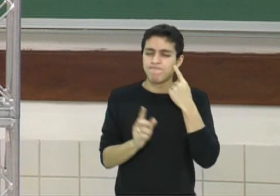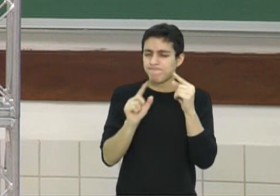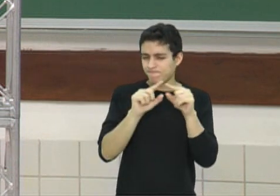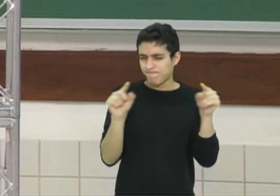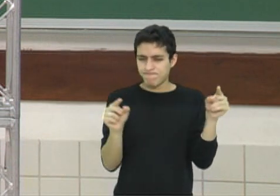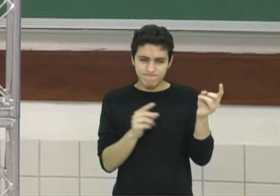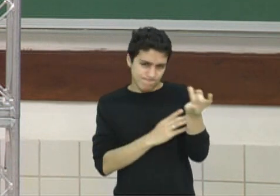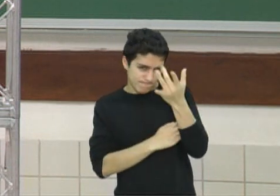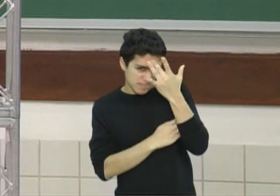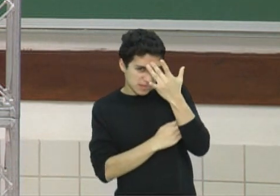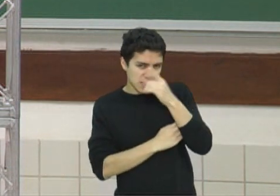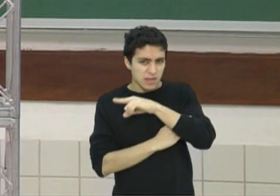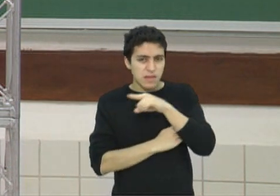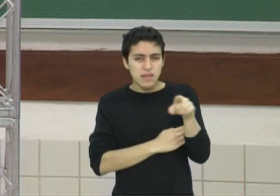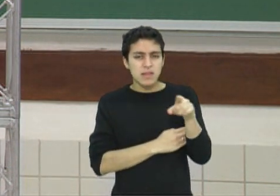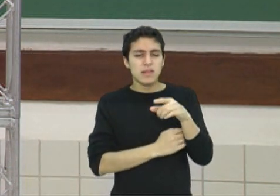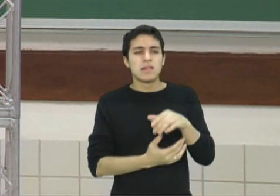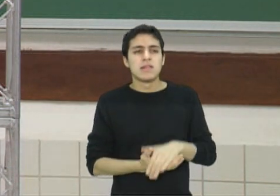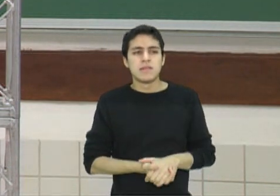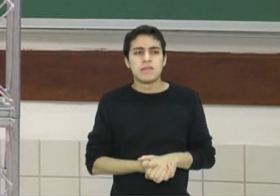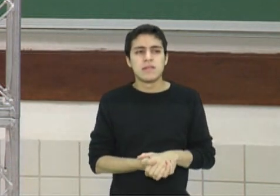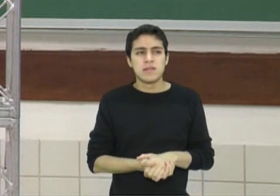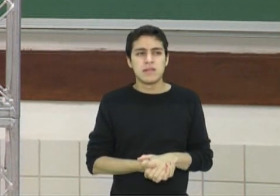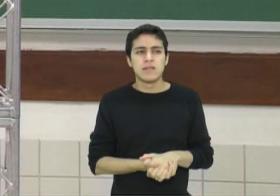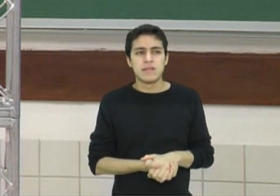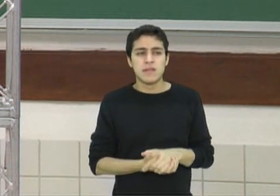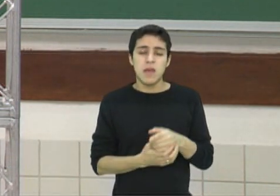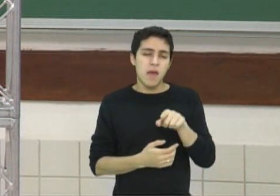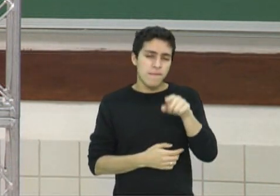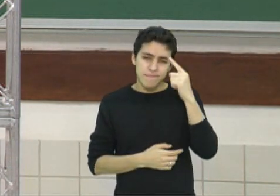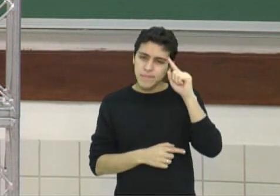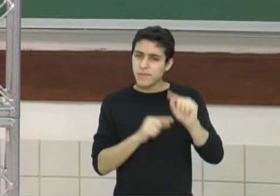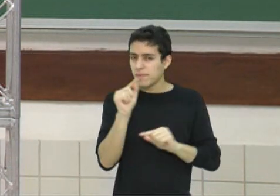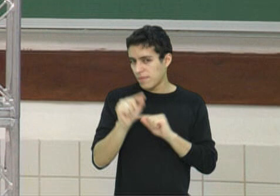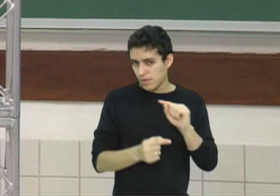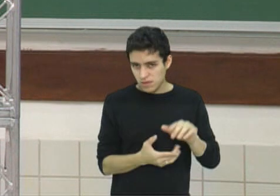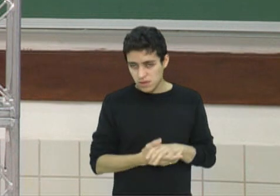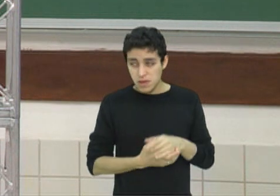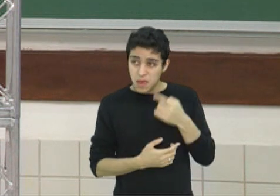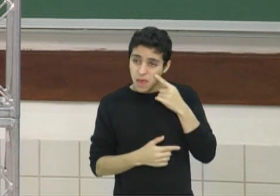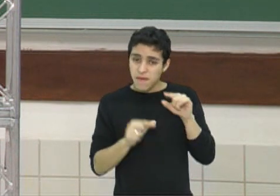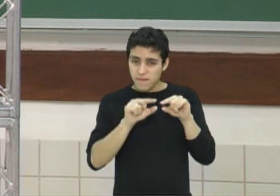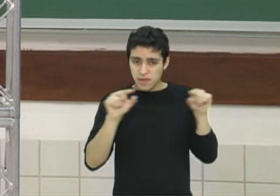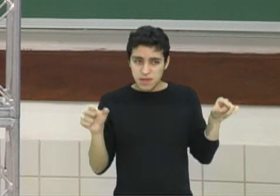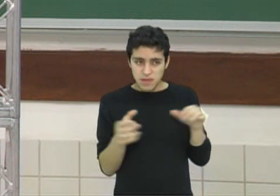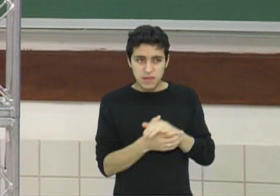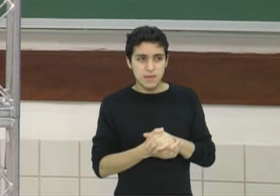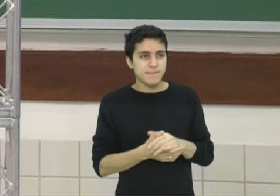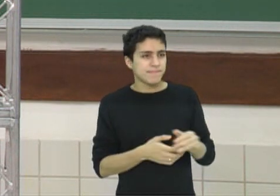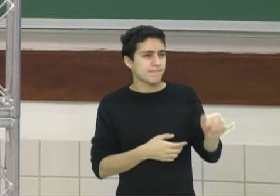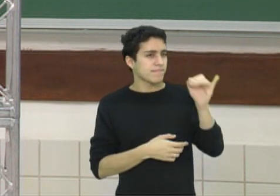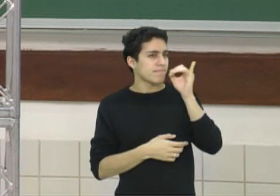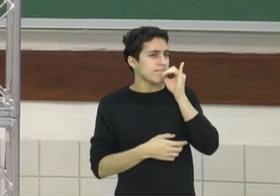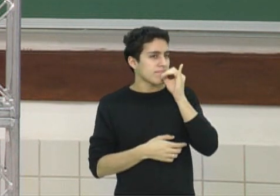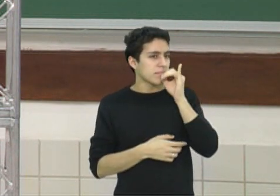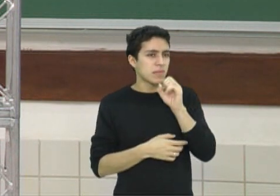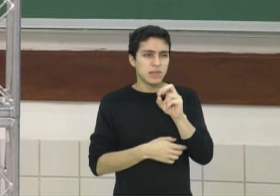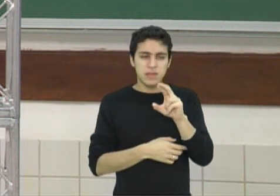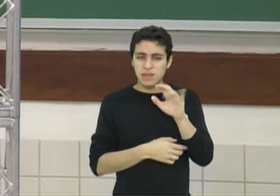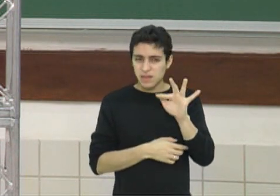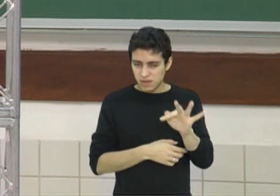fácil a memorização para vocês. Vocês vão pensar o seguinte, essa frase, exemplo,